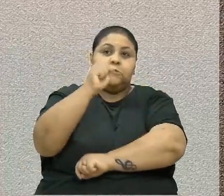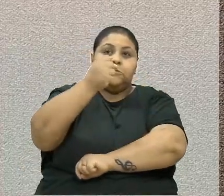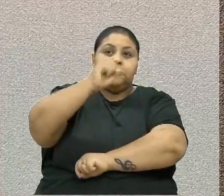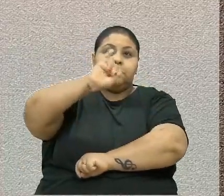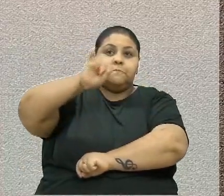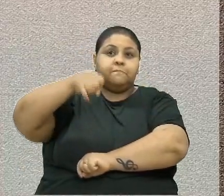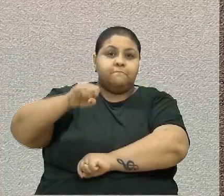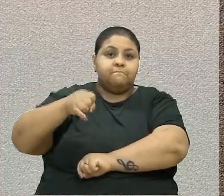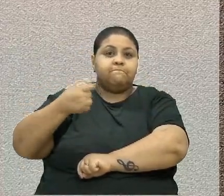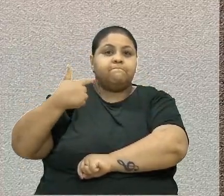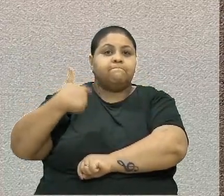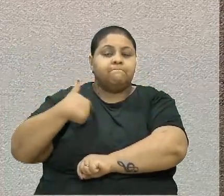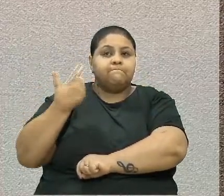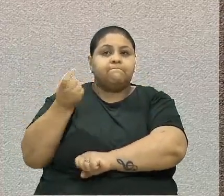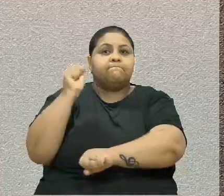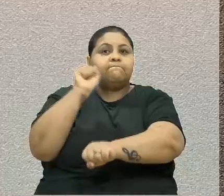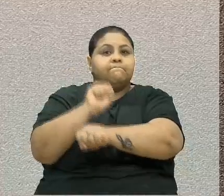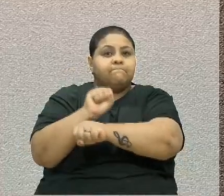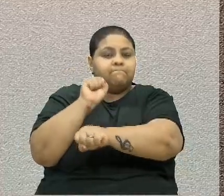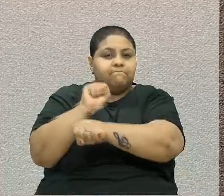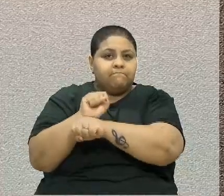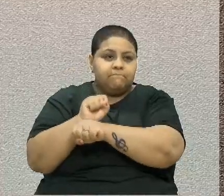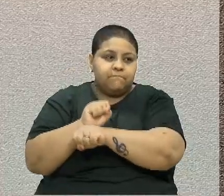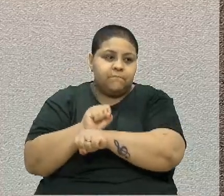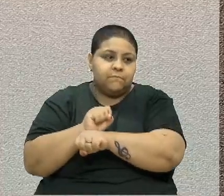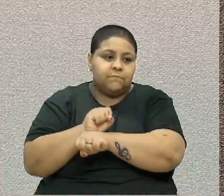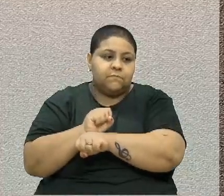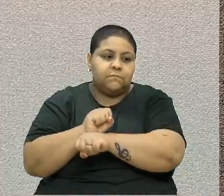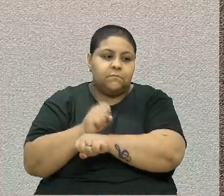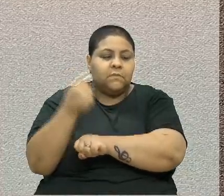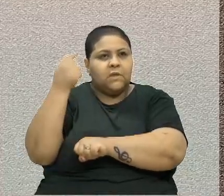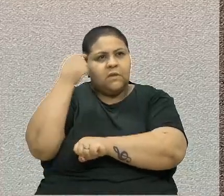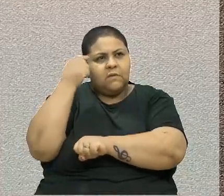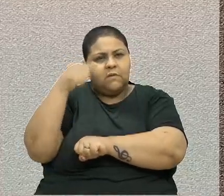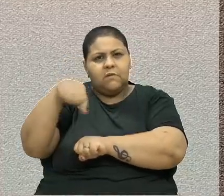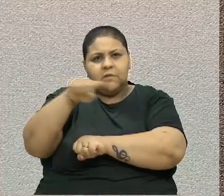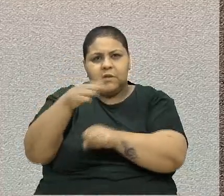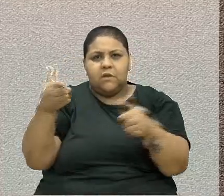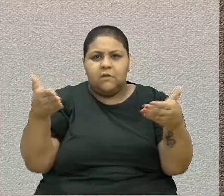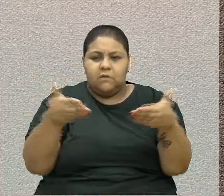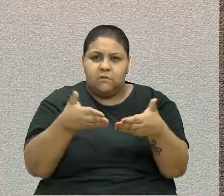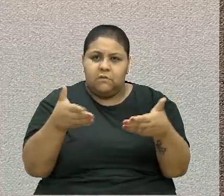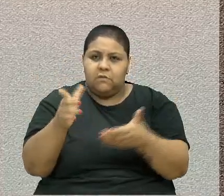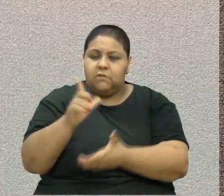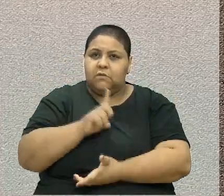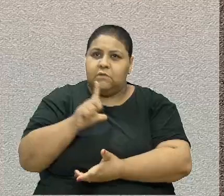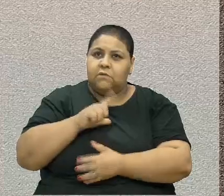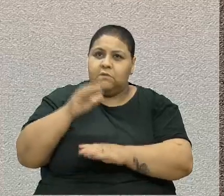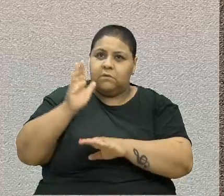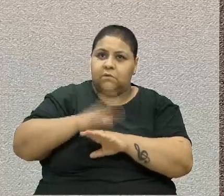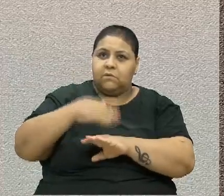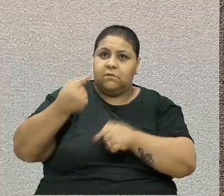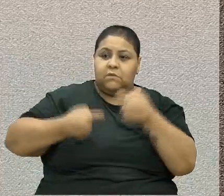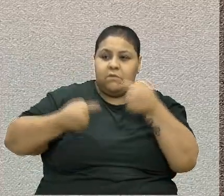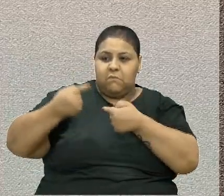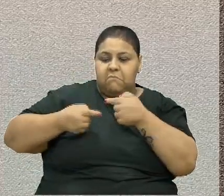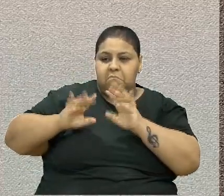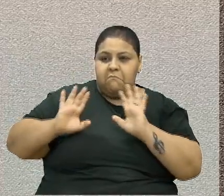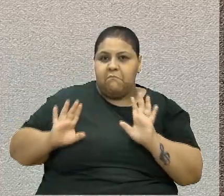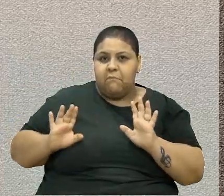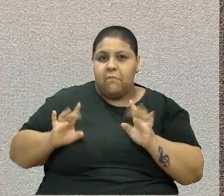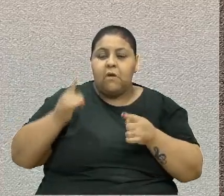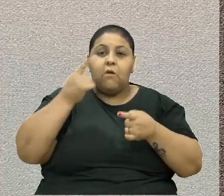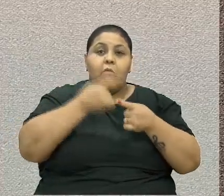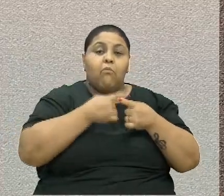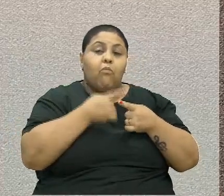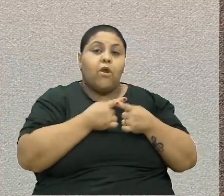Então, aguardamos estas... Até pensei que nós hoje teríamos mais debate sobre isso, porque é